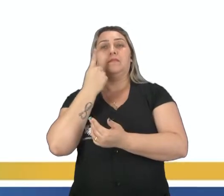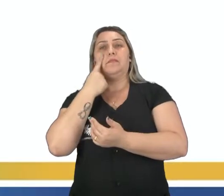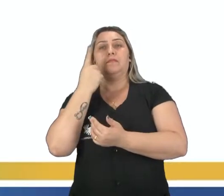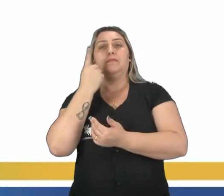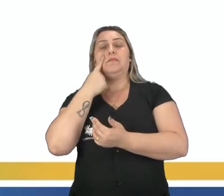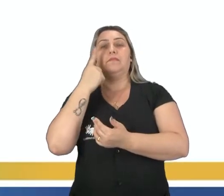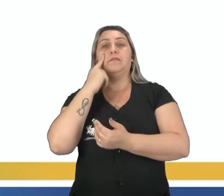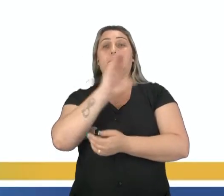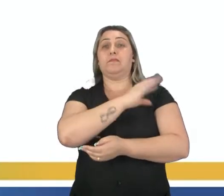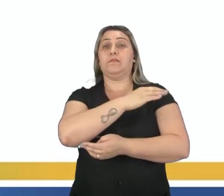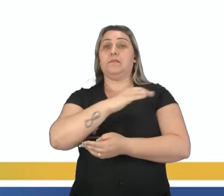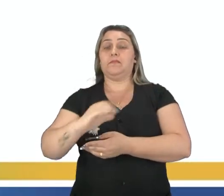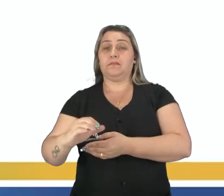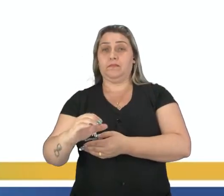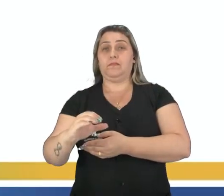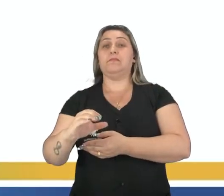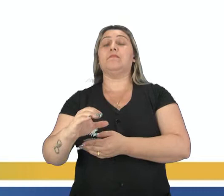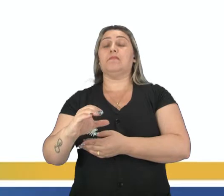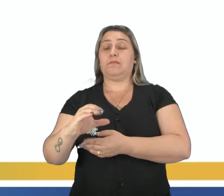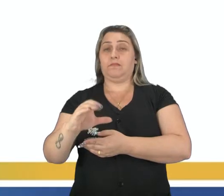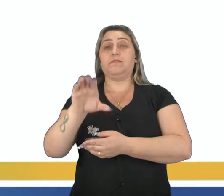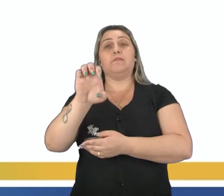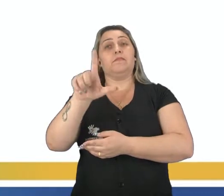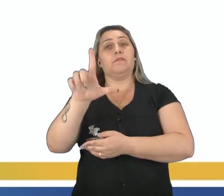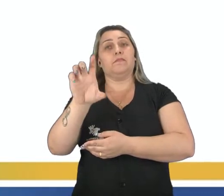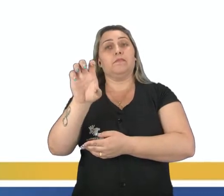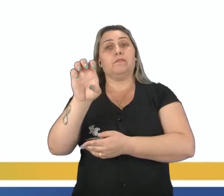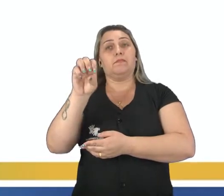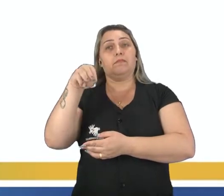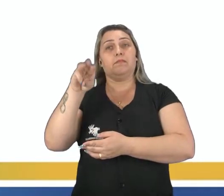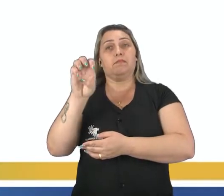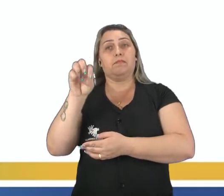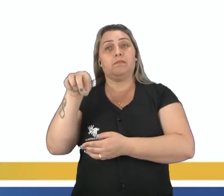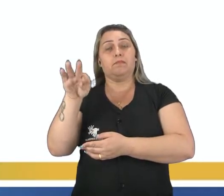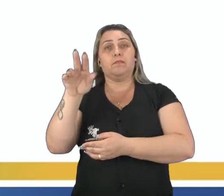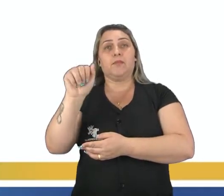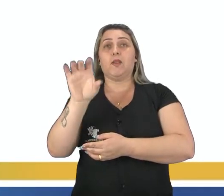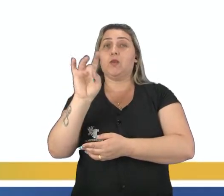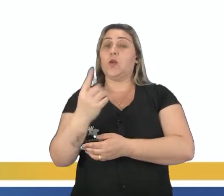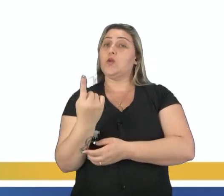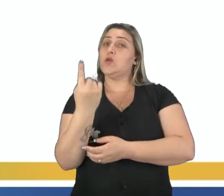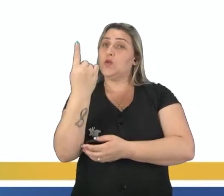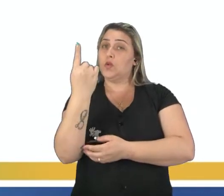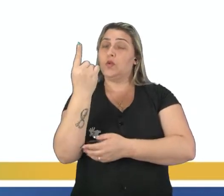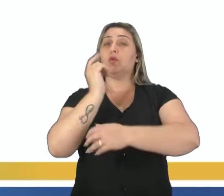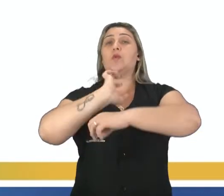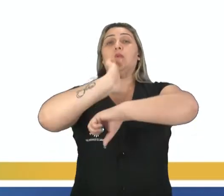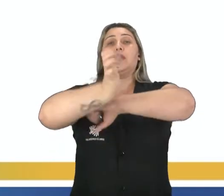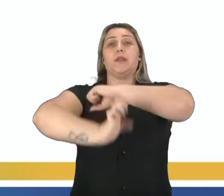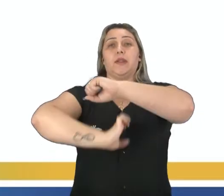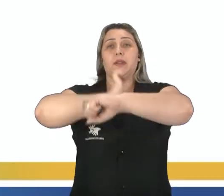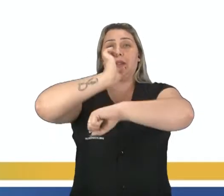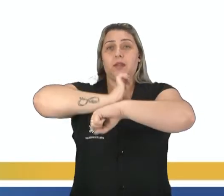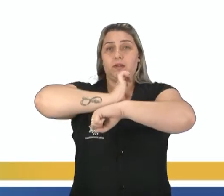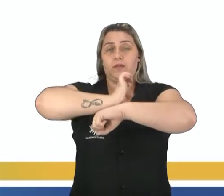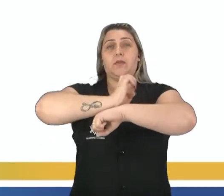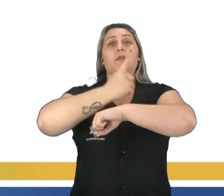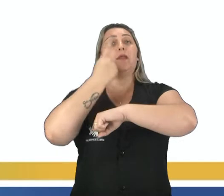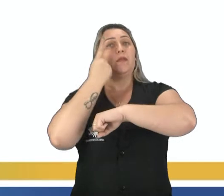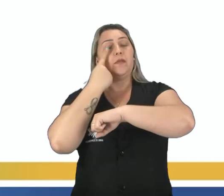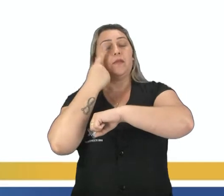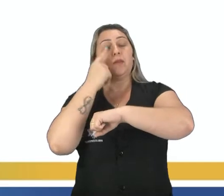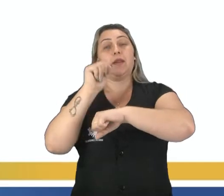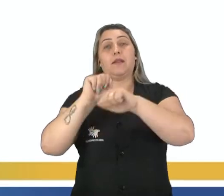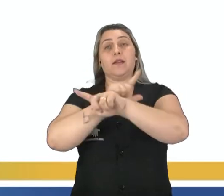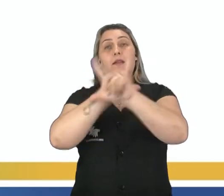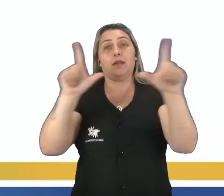saber o que é carga elementar. A gente vai dar o nome de carga elementar para carga só de um elétron. E aí você vai ver que,